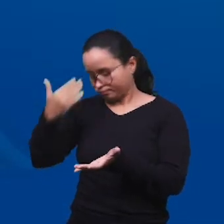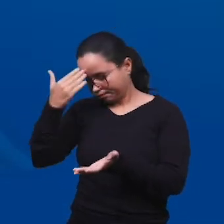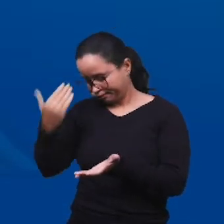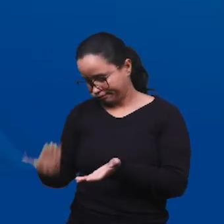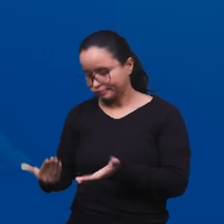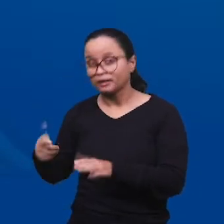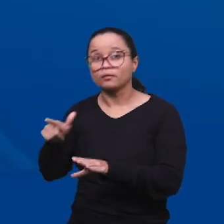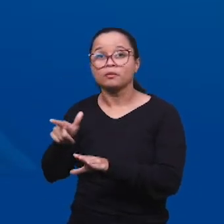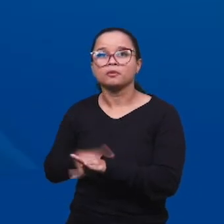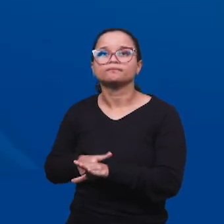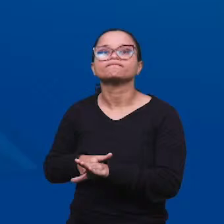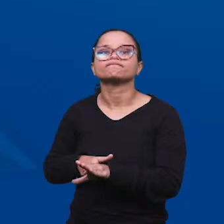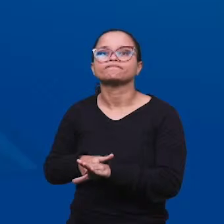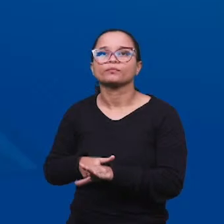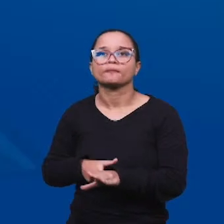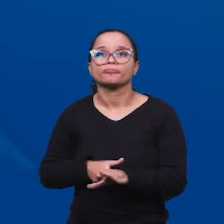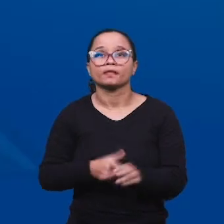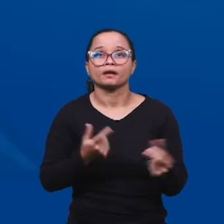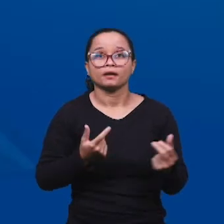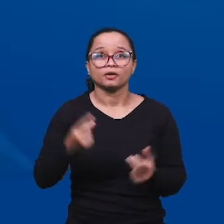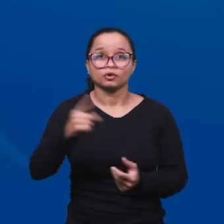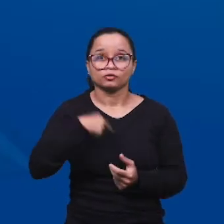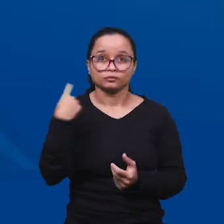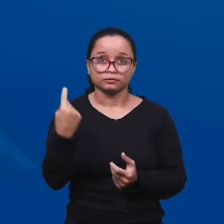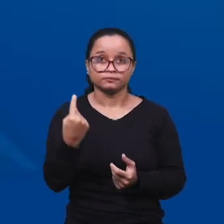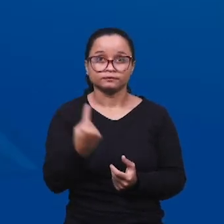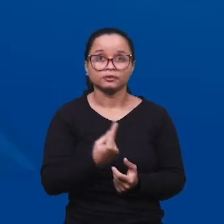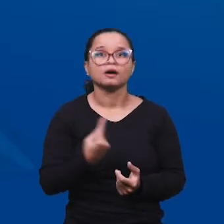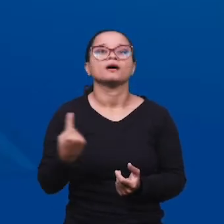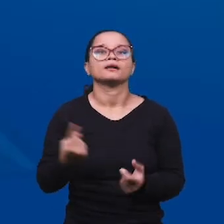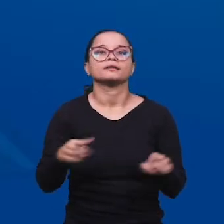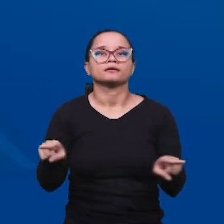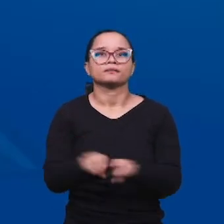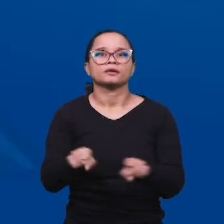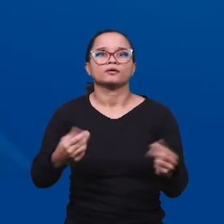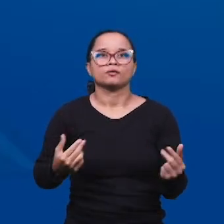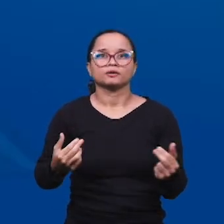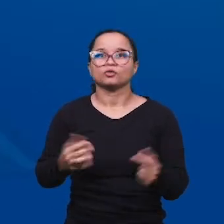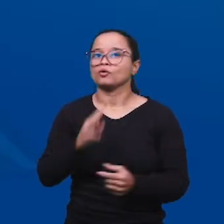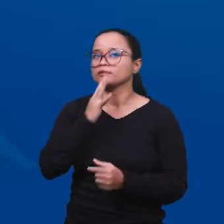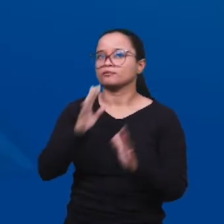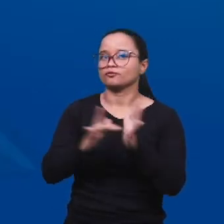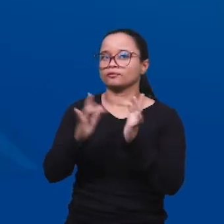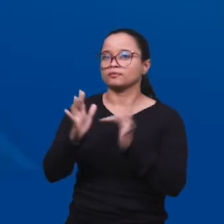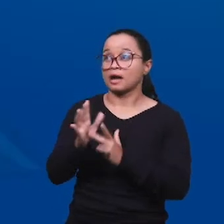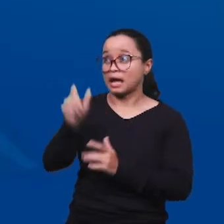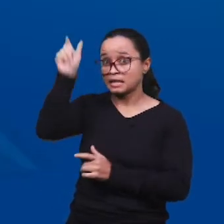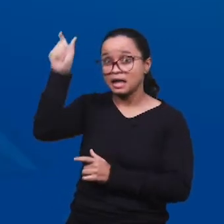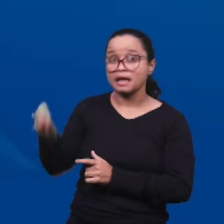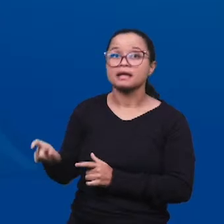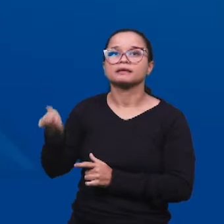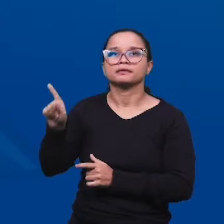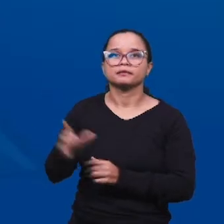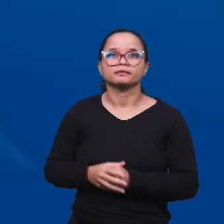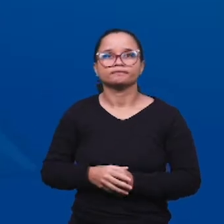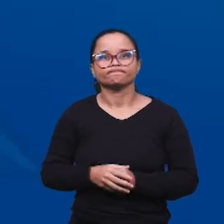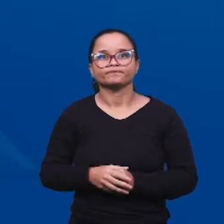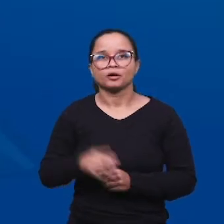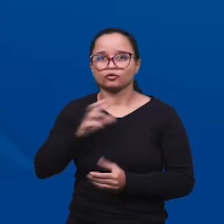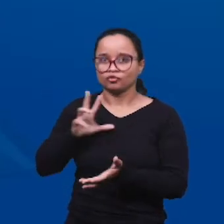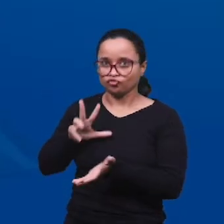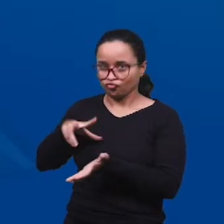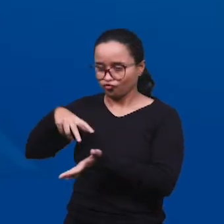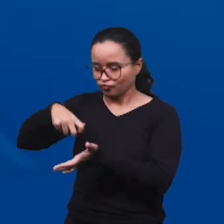ai suoi piedi. Allo stesso modo, quando conosciamo Gesù così com'è, cadiamo in ginocchio e